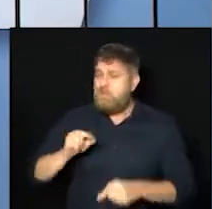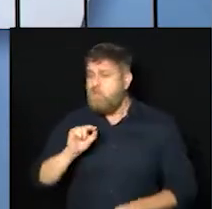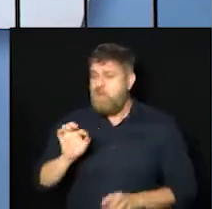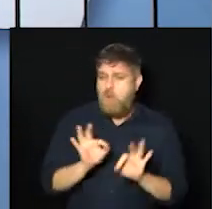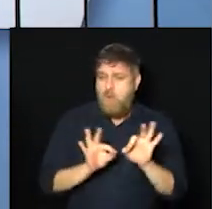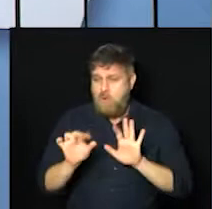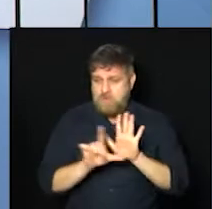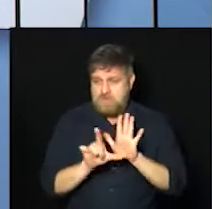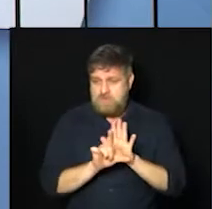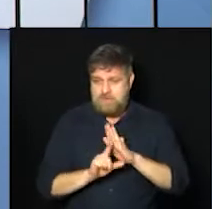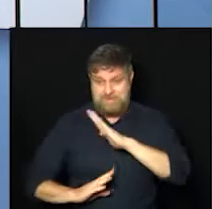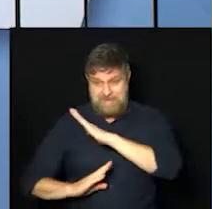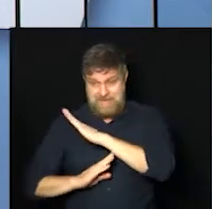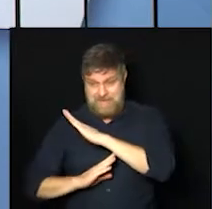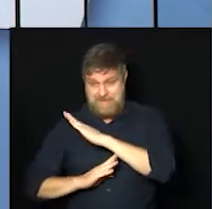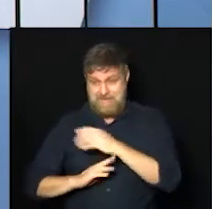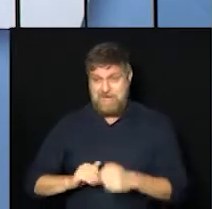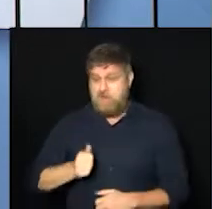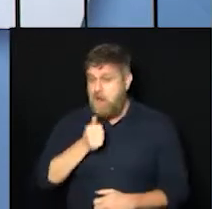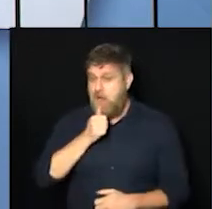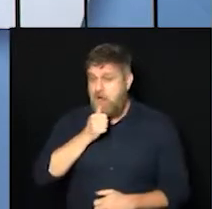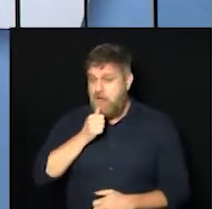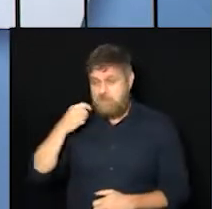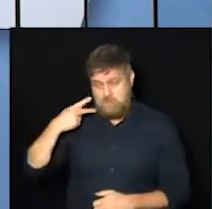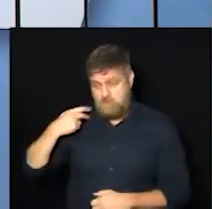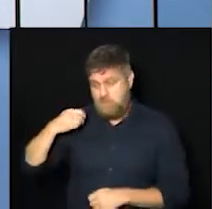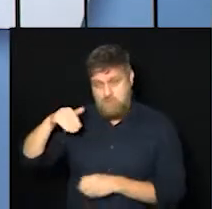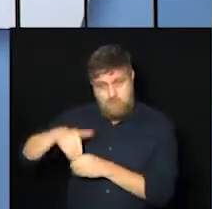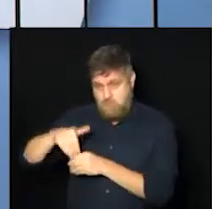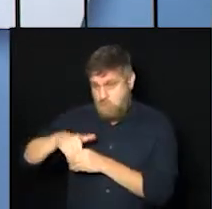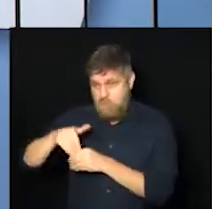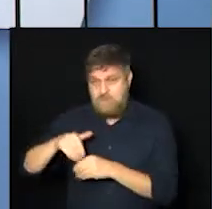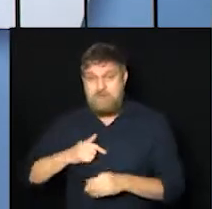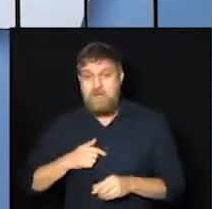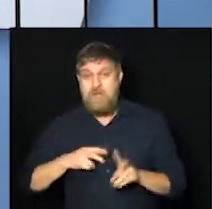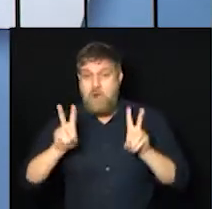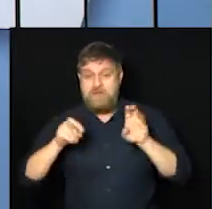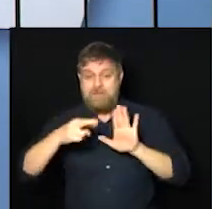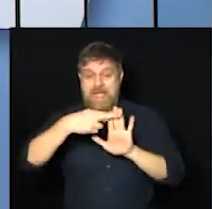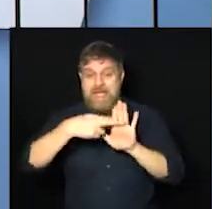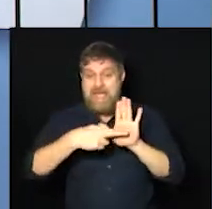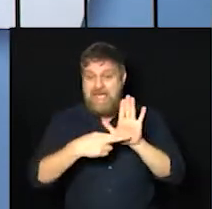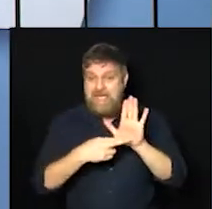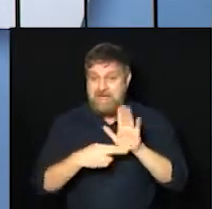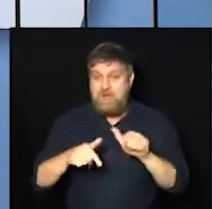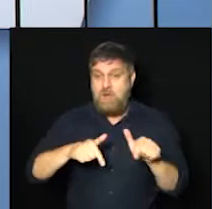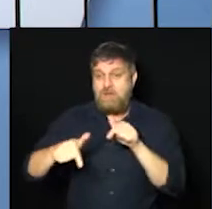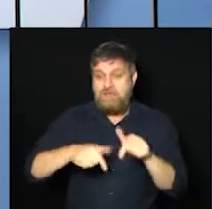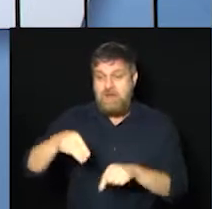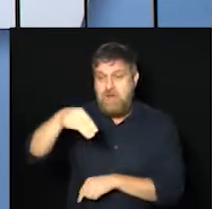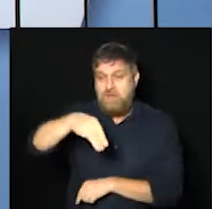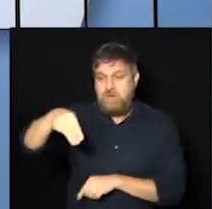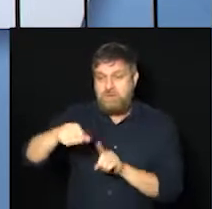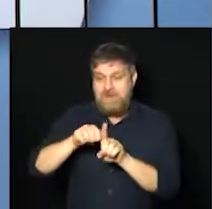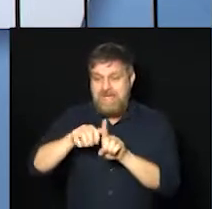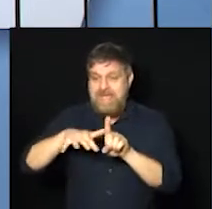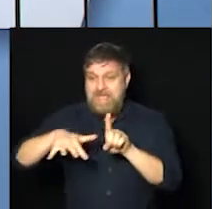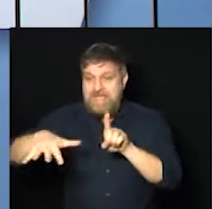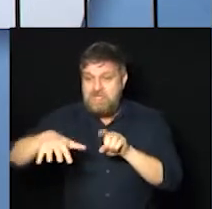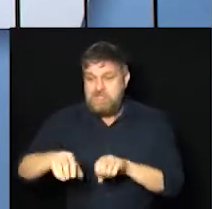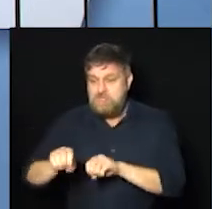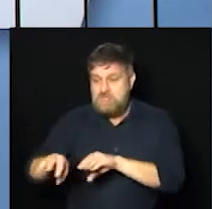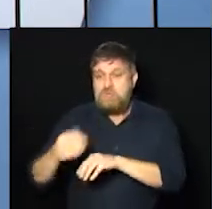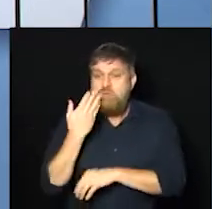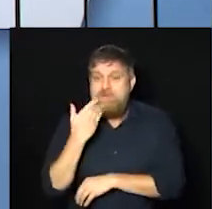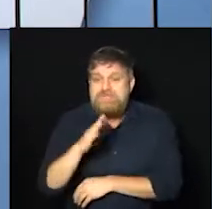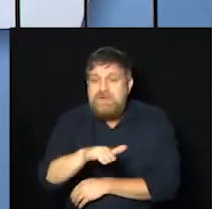que tramita aqui na Câmara Municipal a respeito da regulamentação do trabalho dos monitores e agentes de